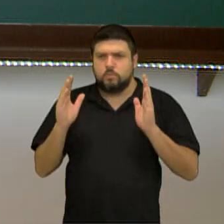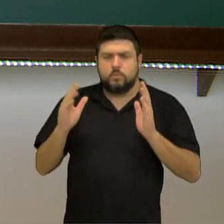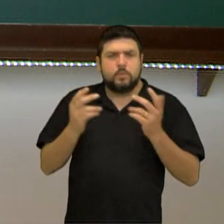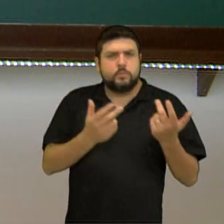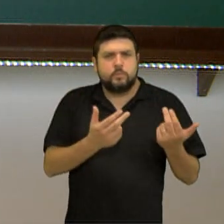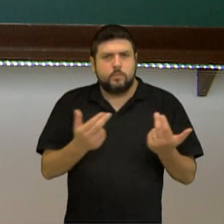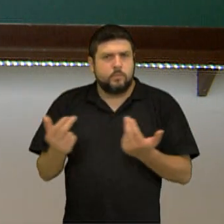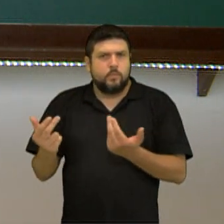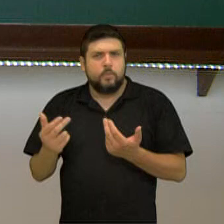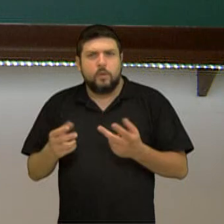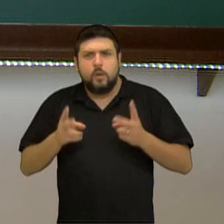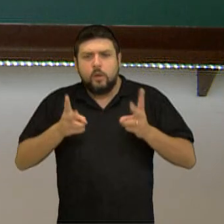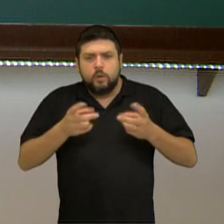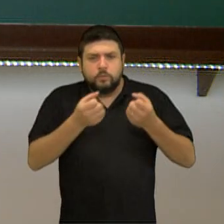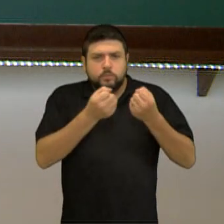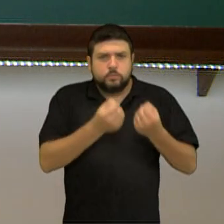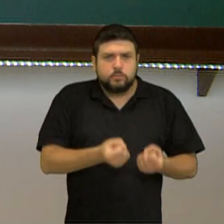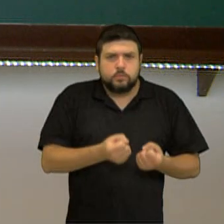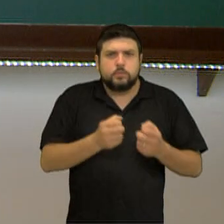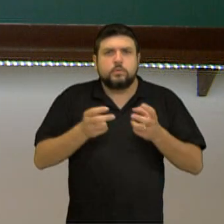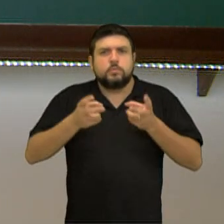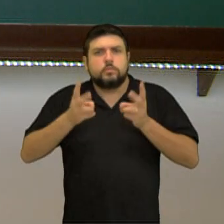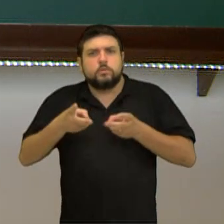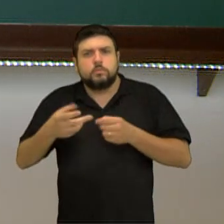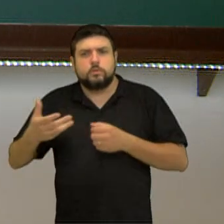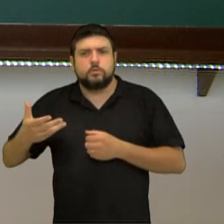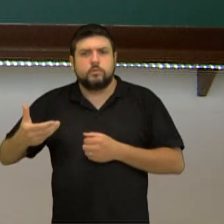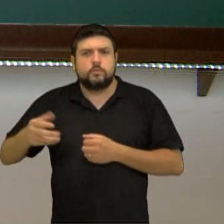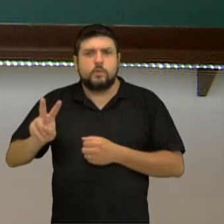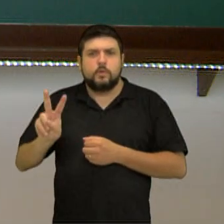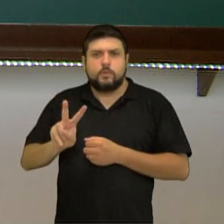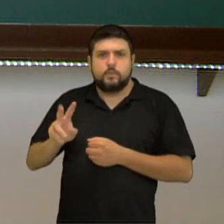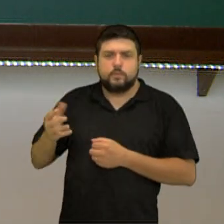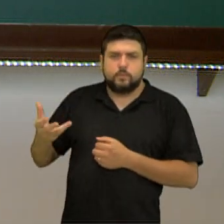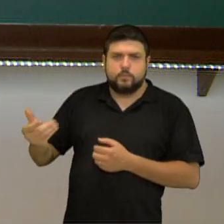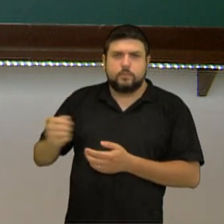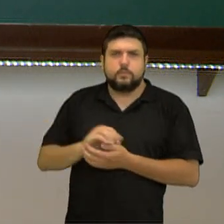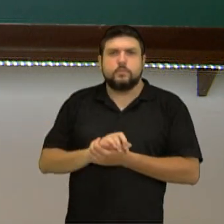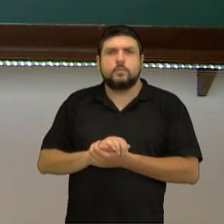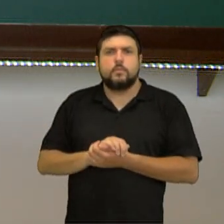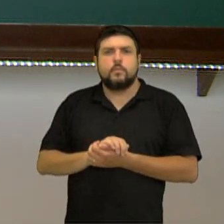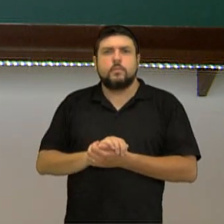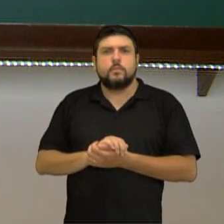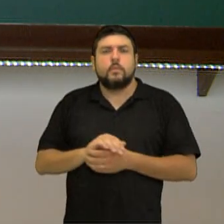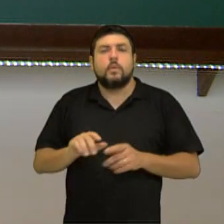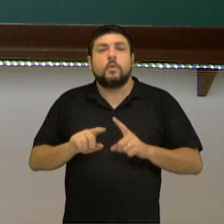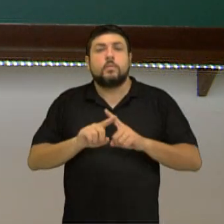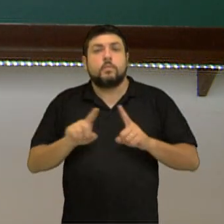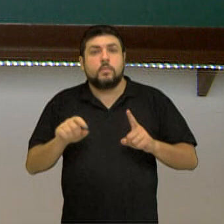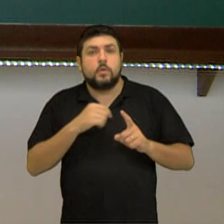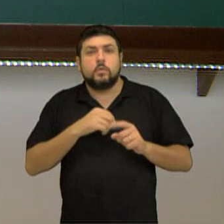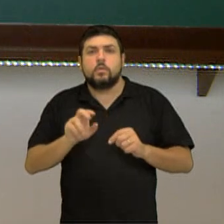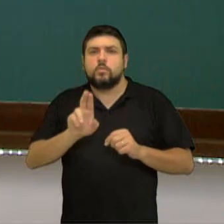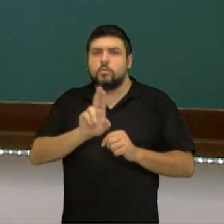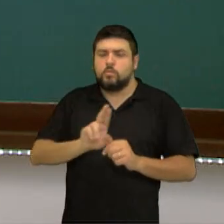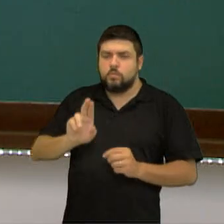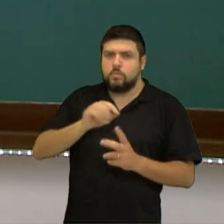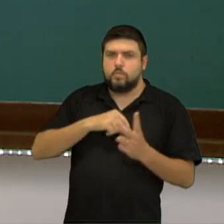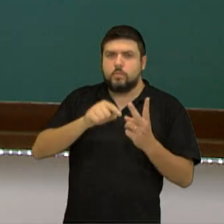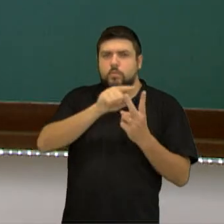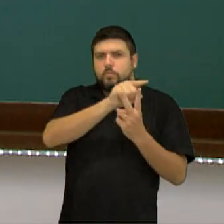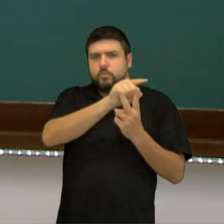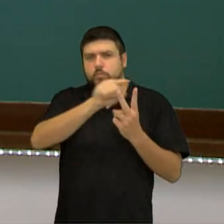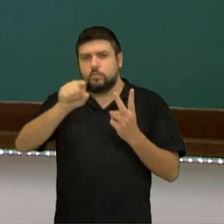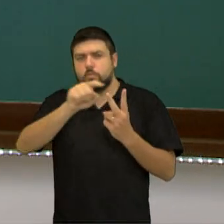tenho a mesma massa e a mesma velocidade, certo? Em módulo. Mas como nós estamos trabalhando no sentido de vetor, lembrando que quantidade de movimento